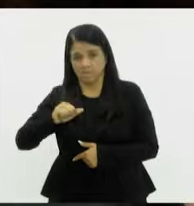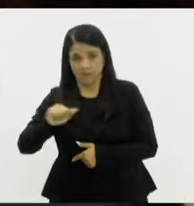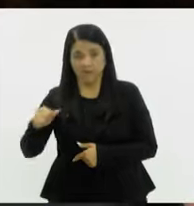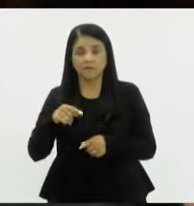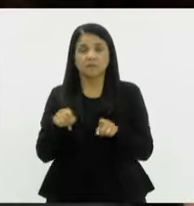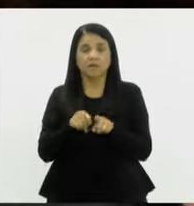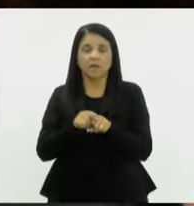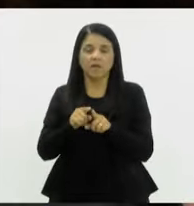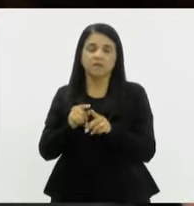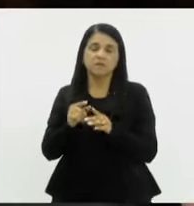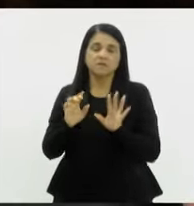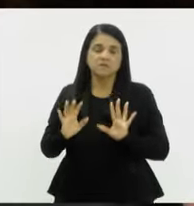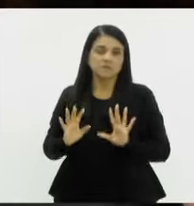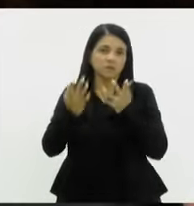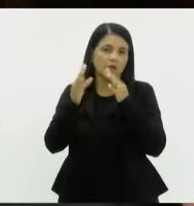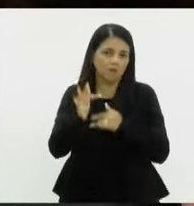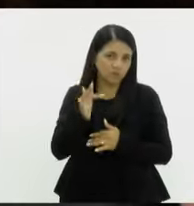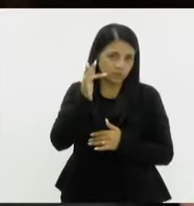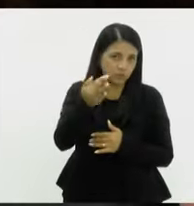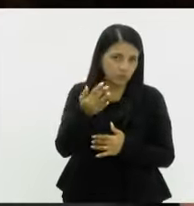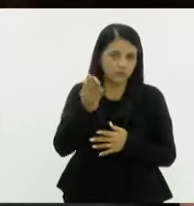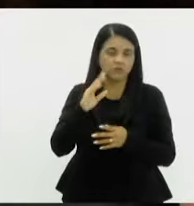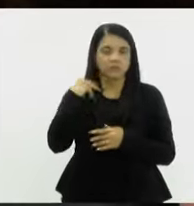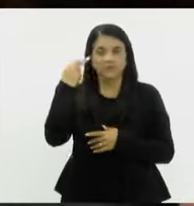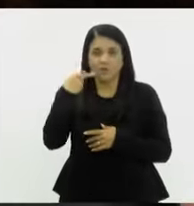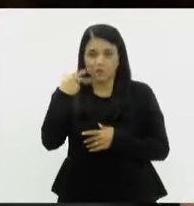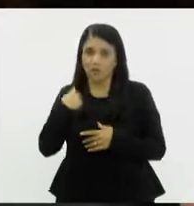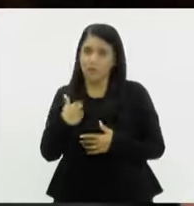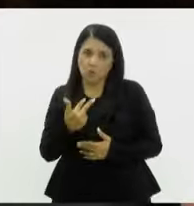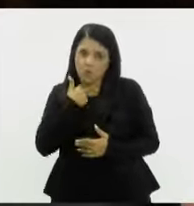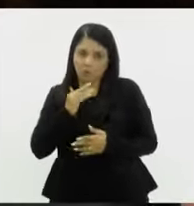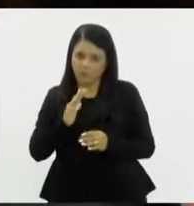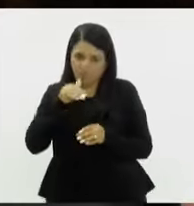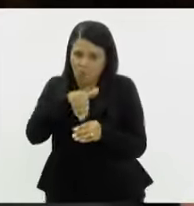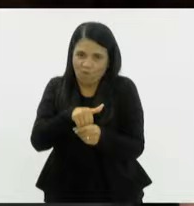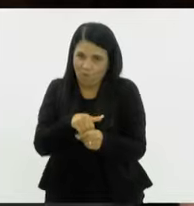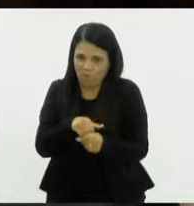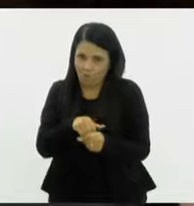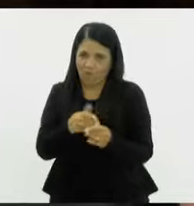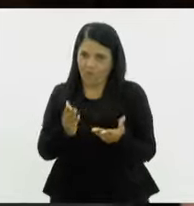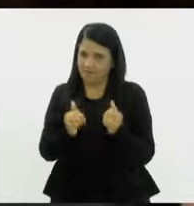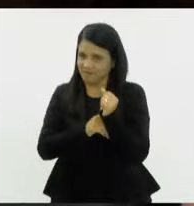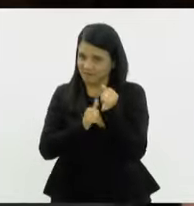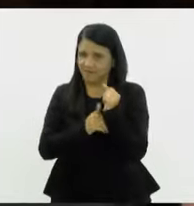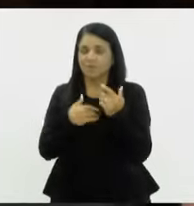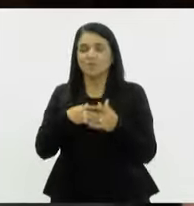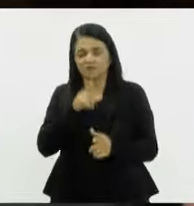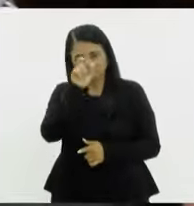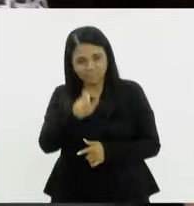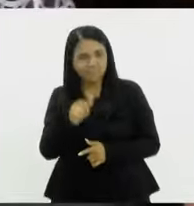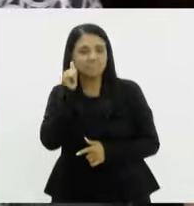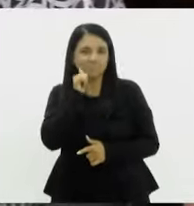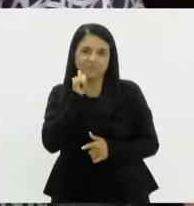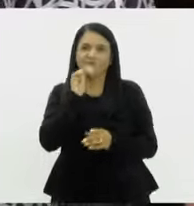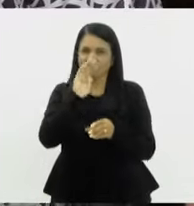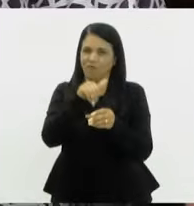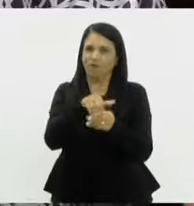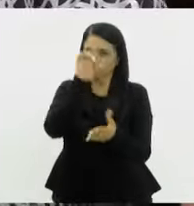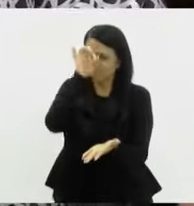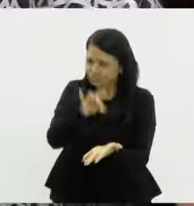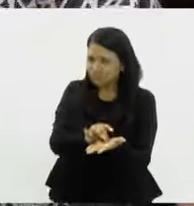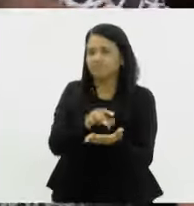aí eu não vou citar nenhuma senão vão dizer em quem eu voto eu não posso dizer mas tenho certeza que será numa mulher saudar